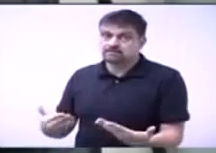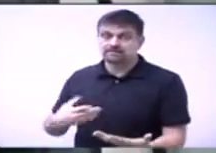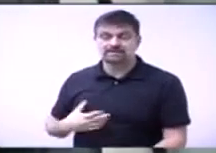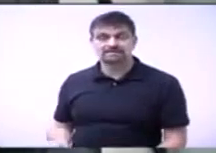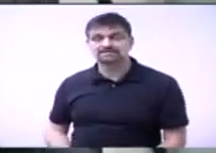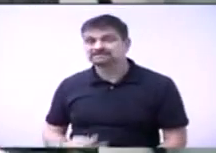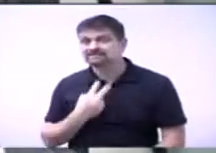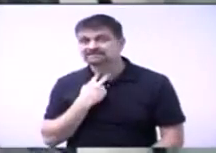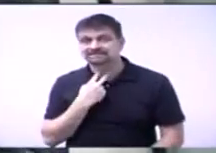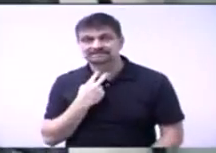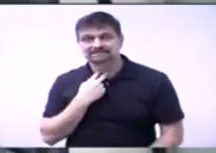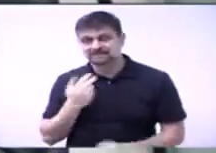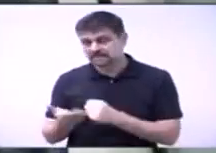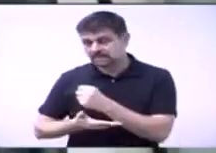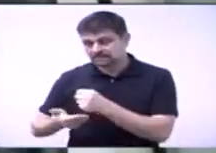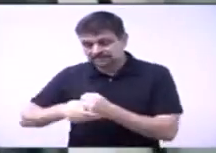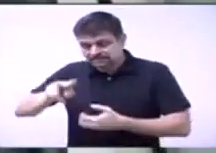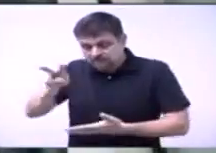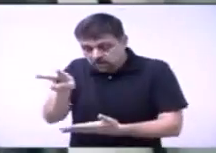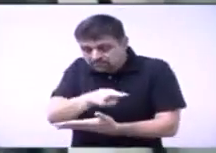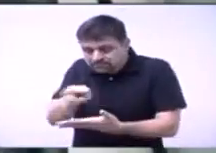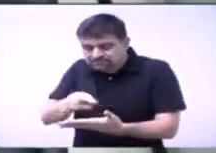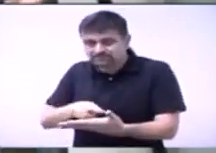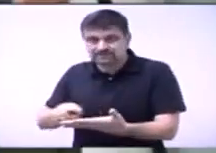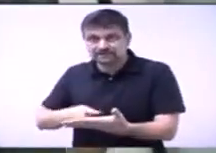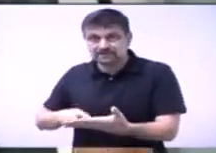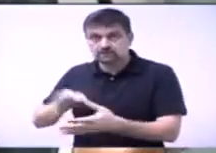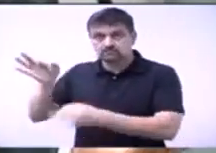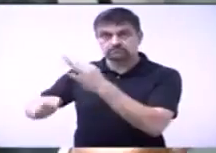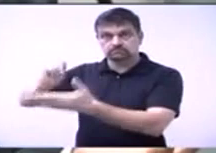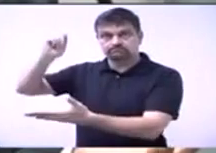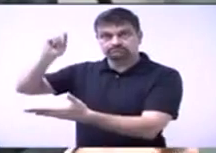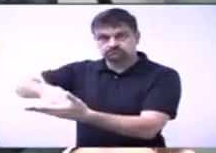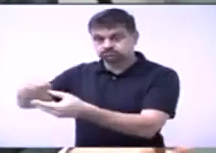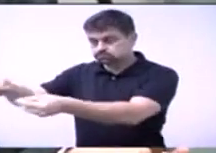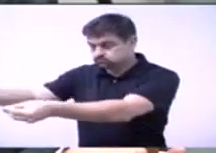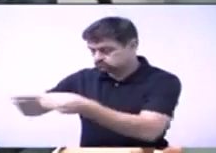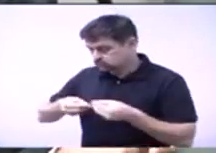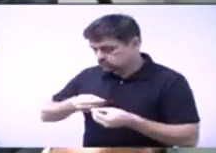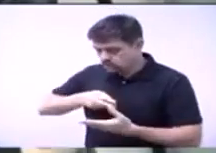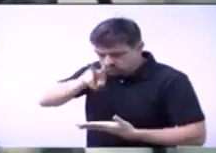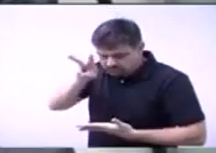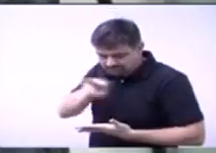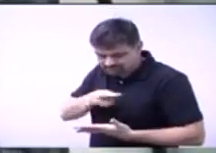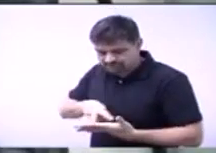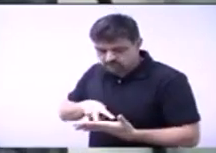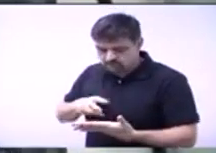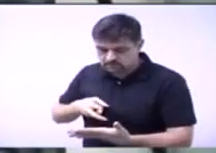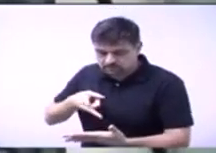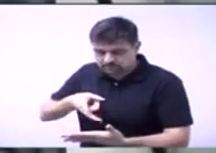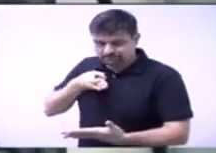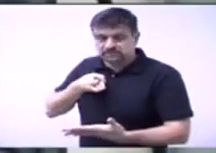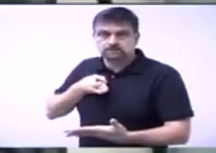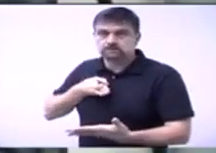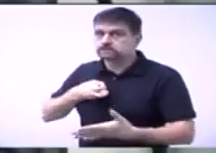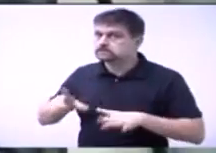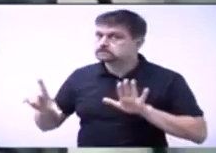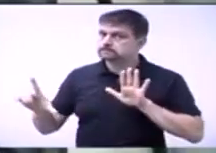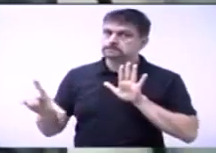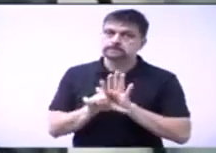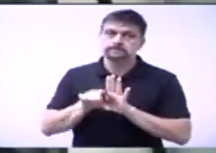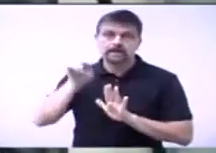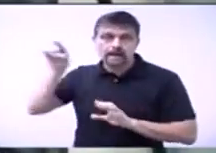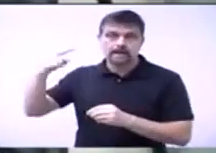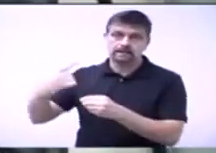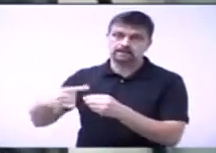mínima condição de, lendo essa decisão do Tribunal de Justiça do Estado de São Paulo, reconhecendo a ilegalidade da lei de